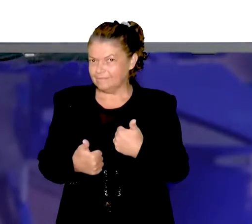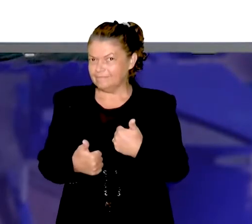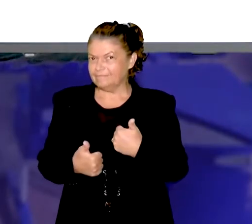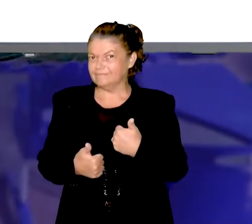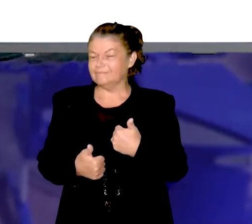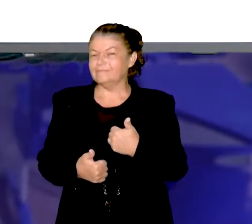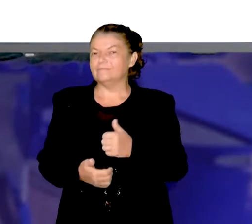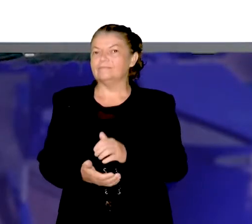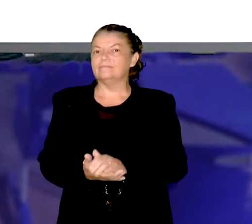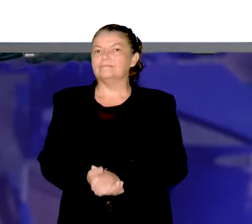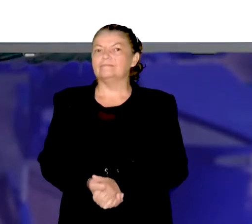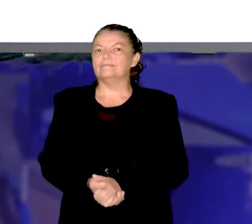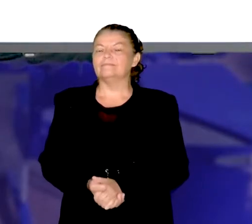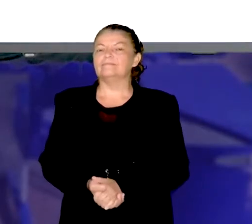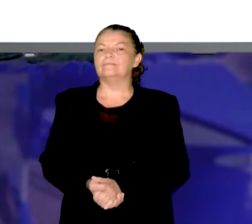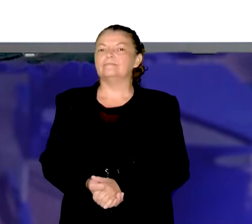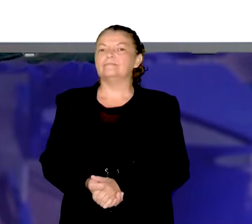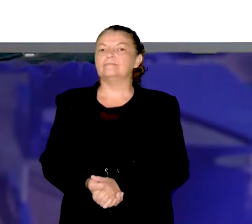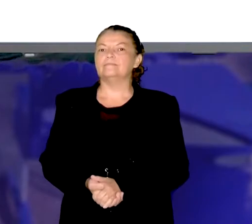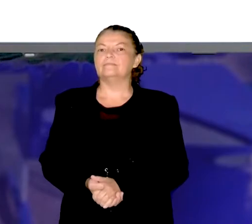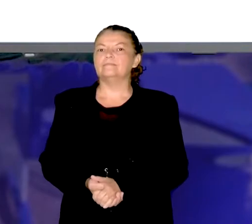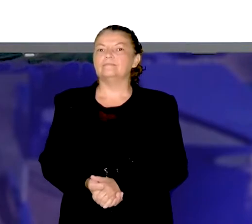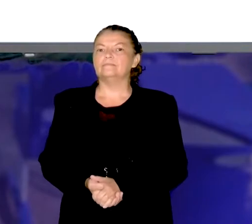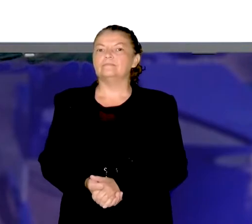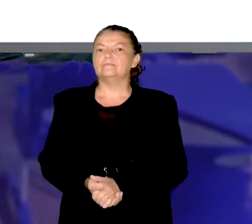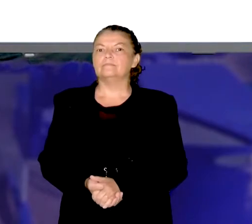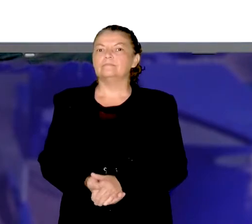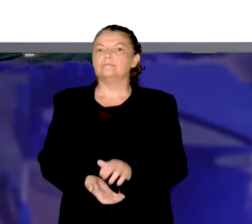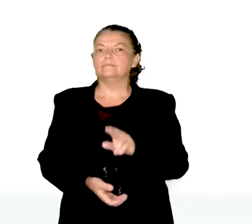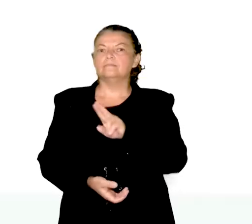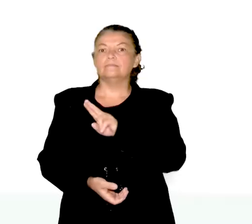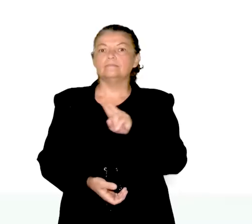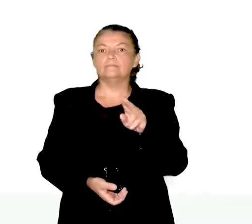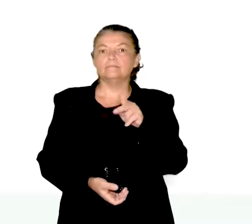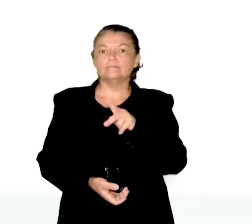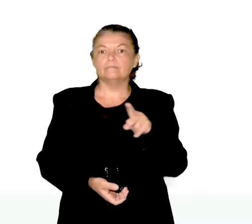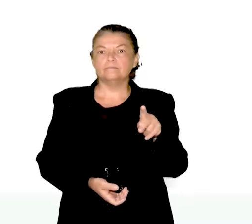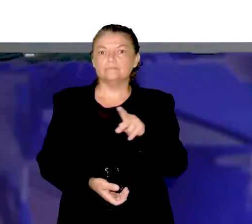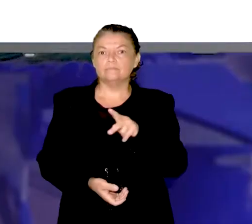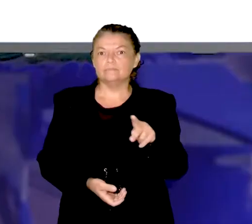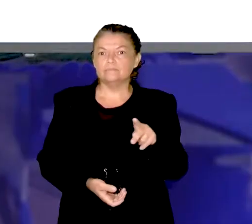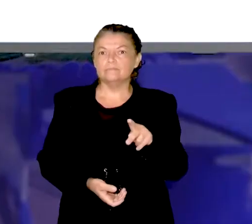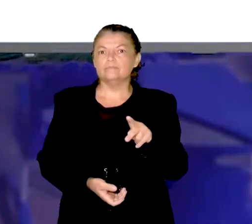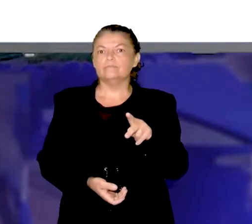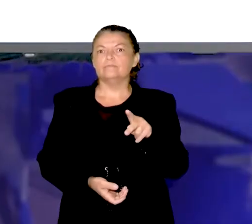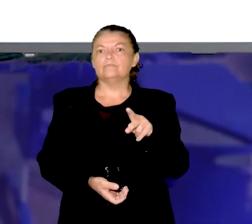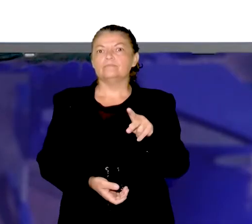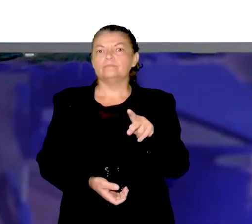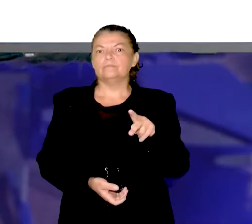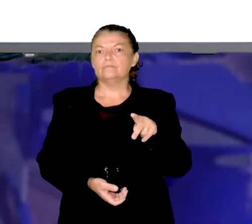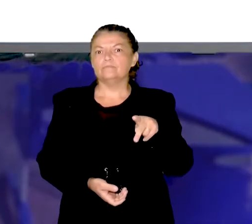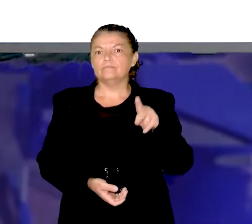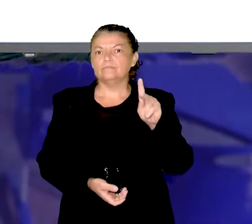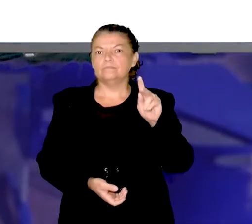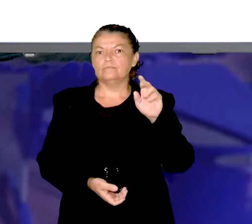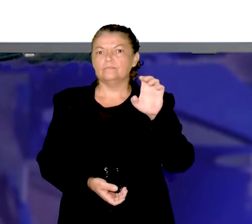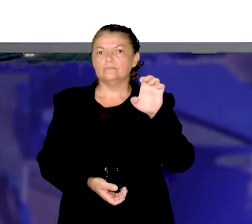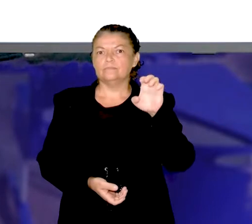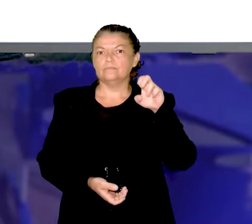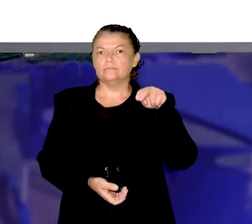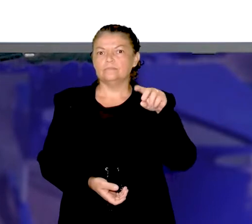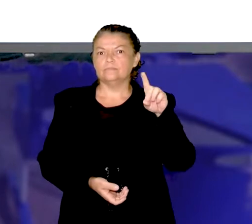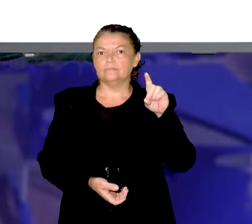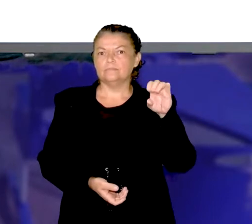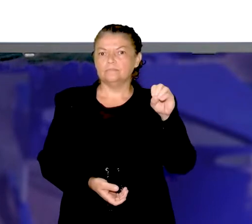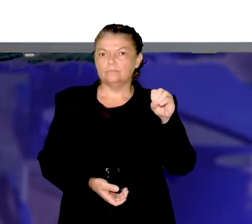espero que esteja tudo bem com vocês. Eu sou o professor Wendel e hoje estou aqui para ajudar vocês